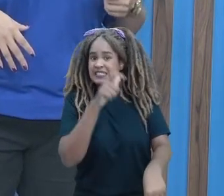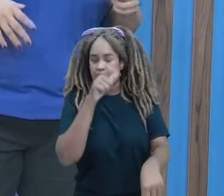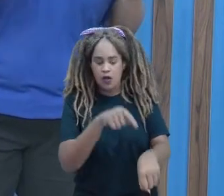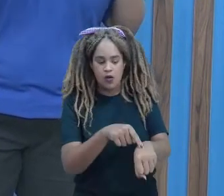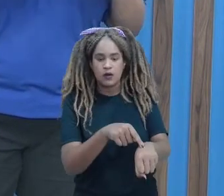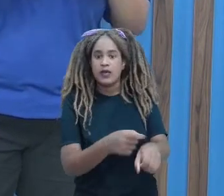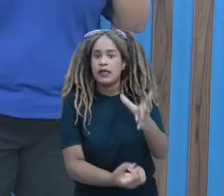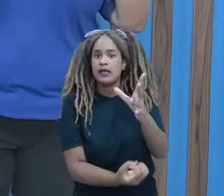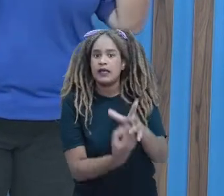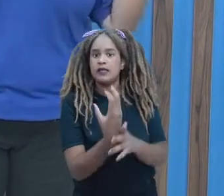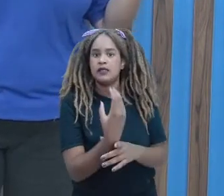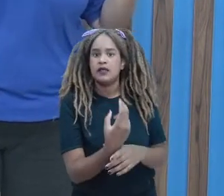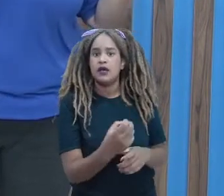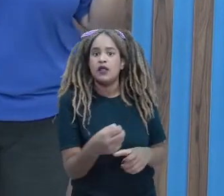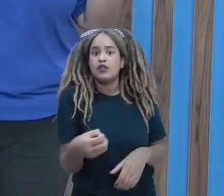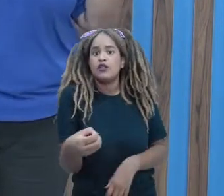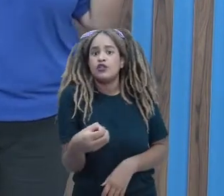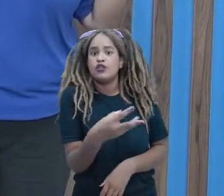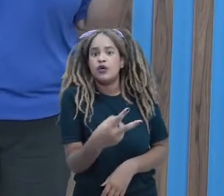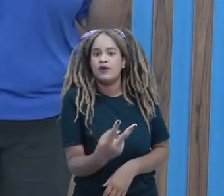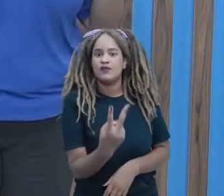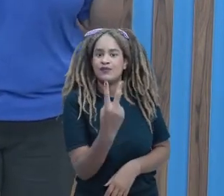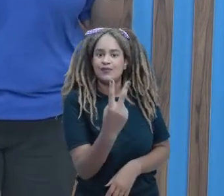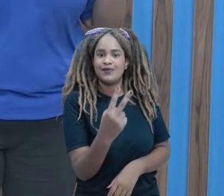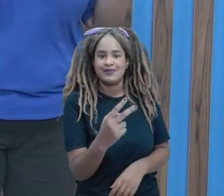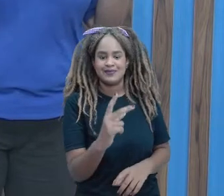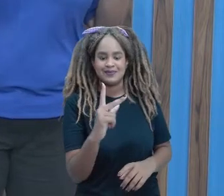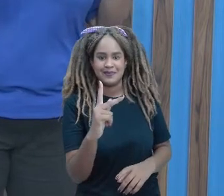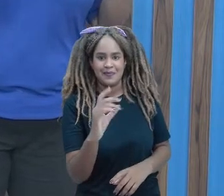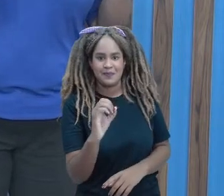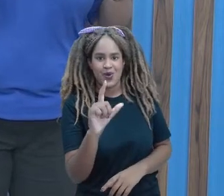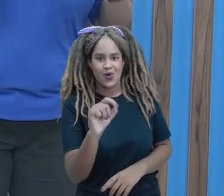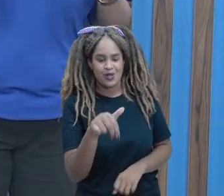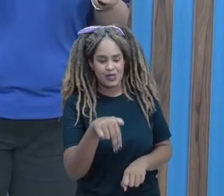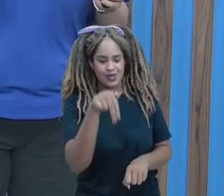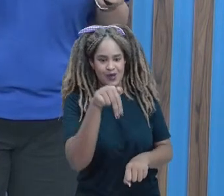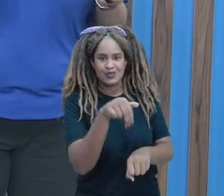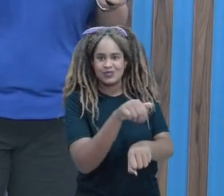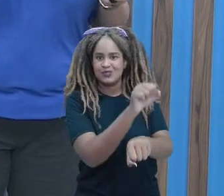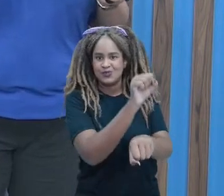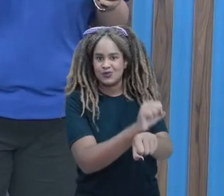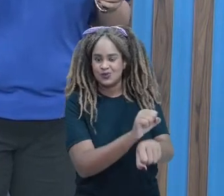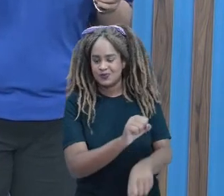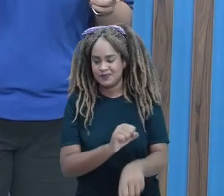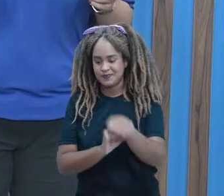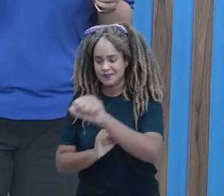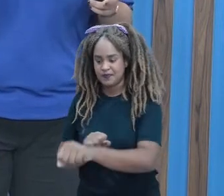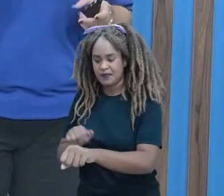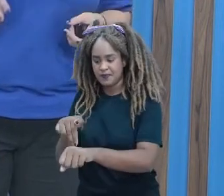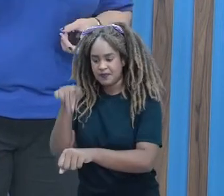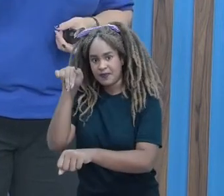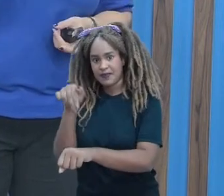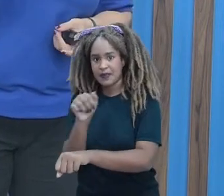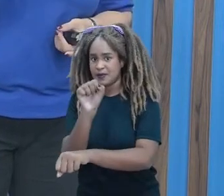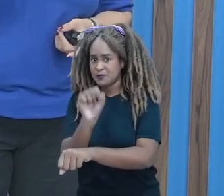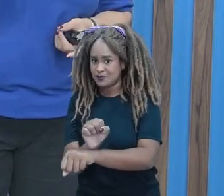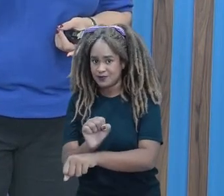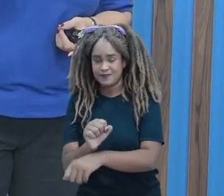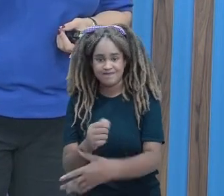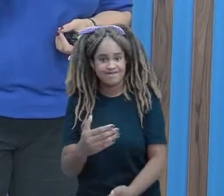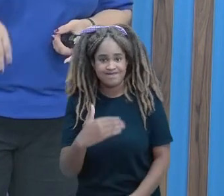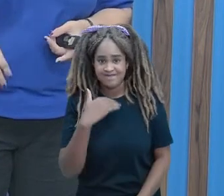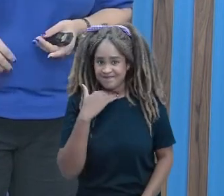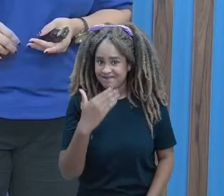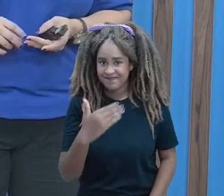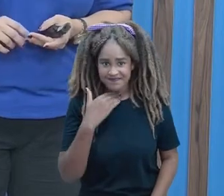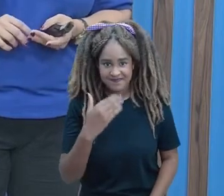fragmentozinho, ele já vai ter os seus polos opostos aí novamente, tá? Então, assim, não adianta. É igual